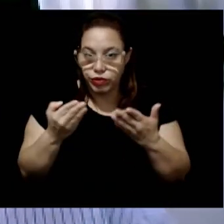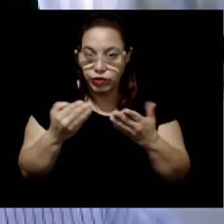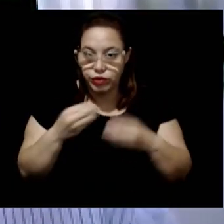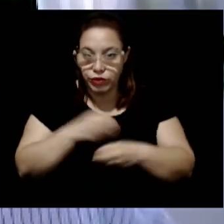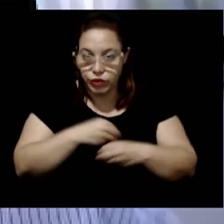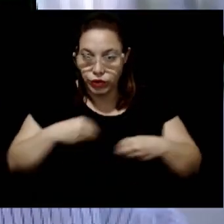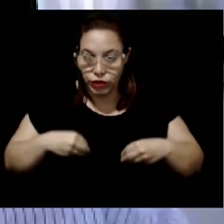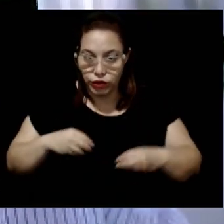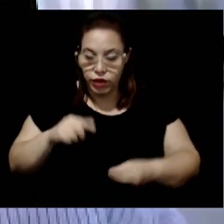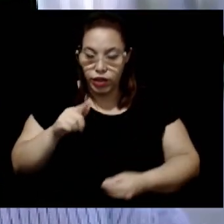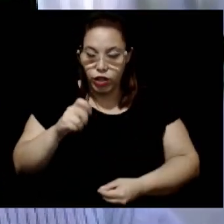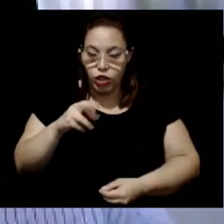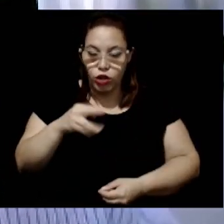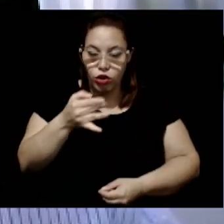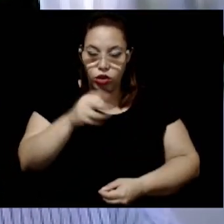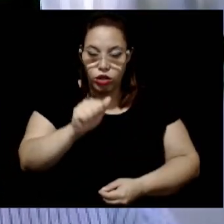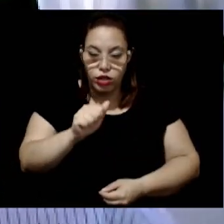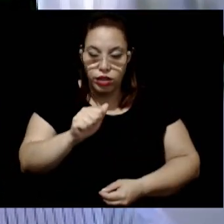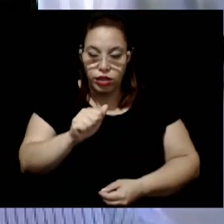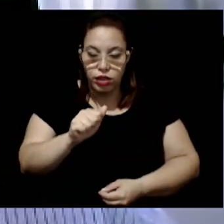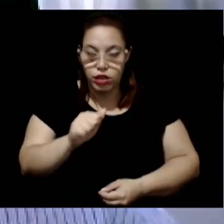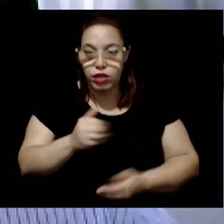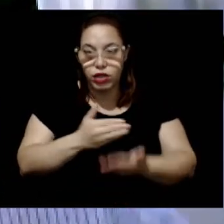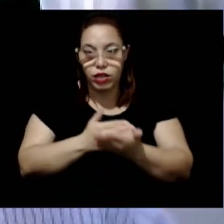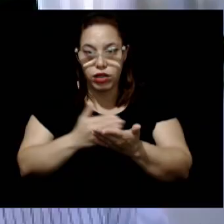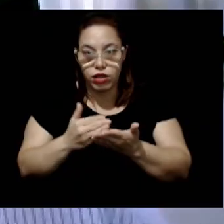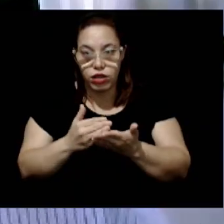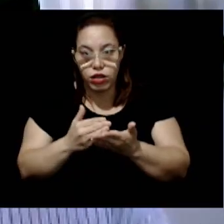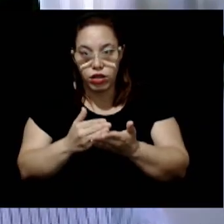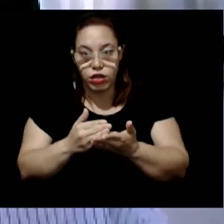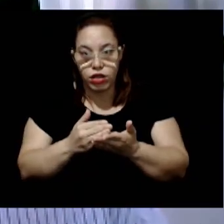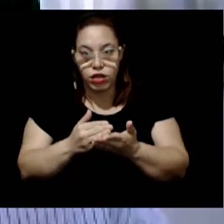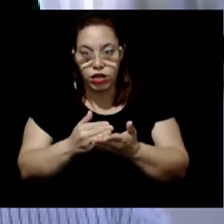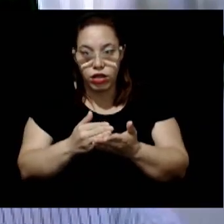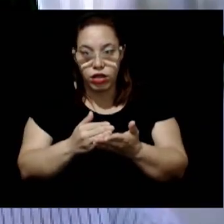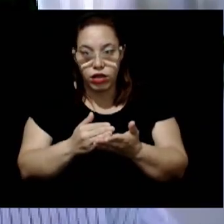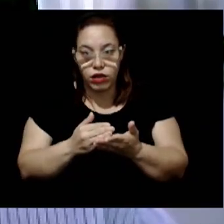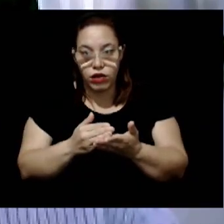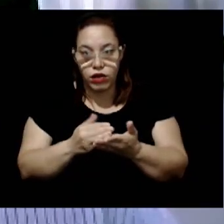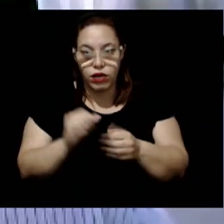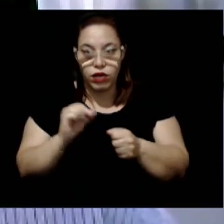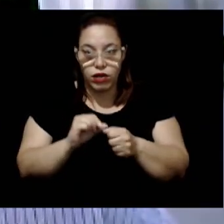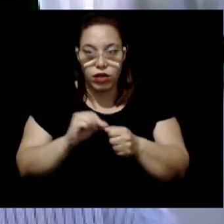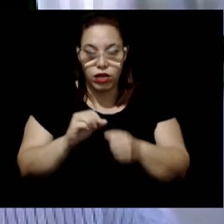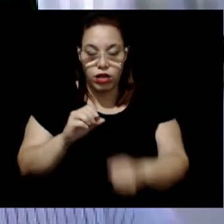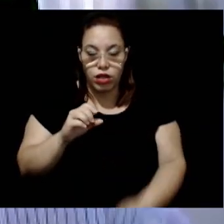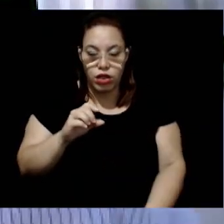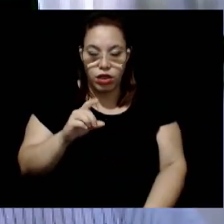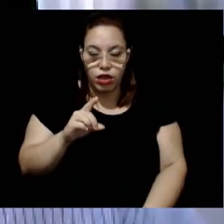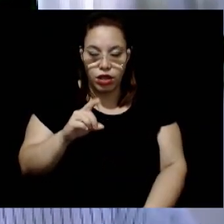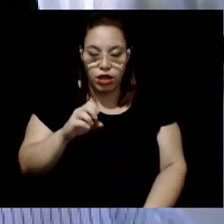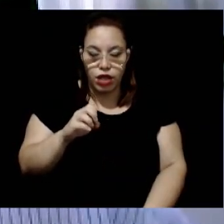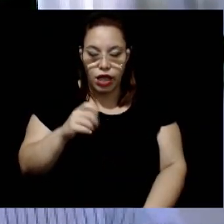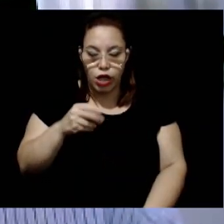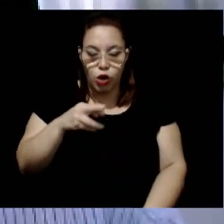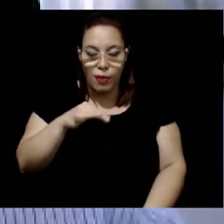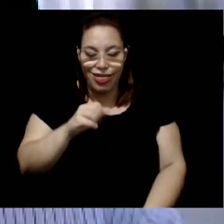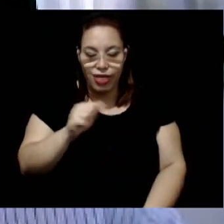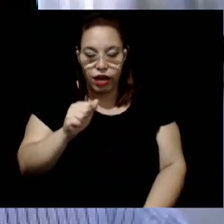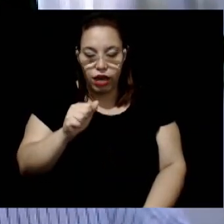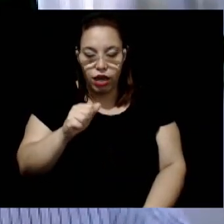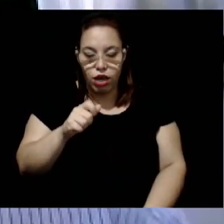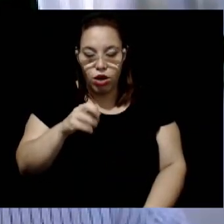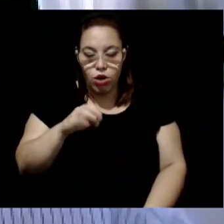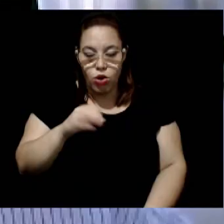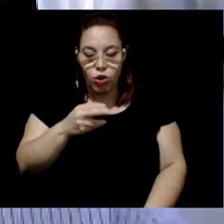ginecologista, quando a mulher começa a entrar no climatério, fazer a densitometria óssea, fazer essa pesquisa, né? E quem tem fator de